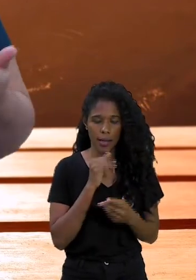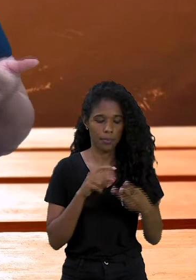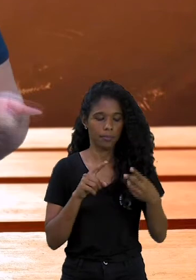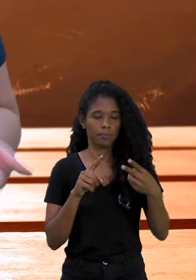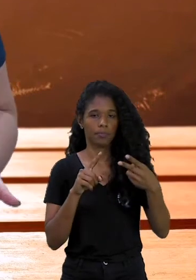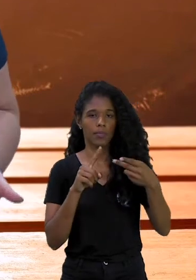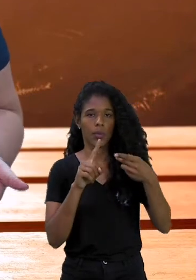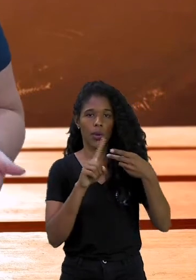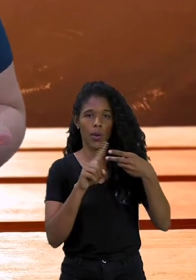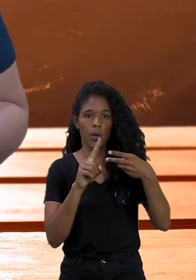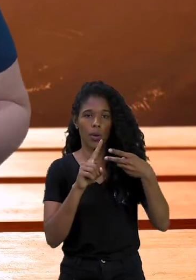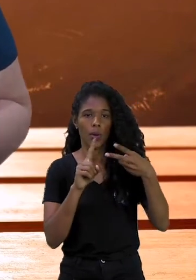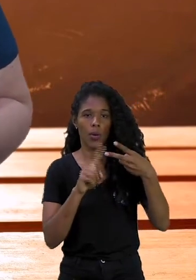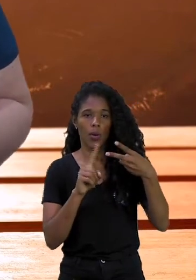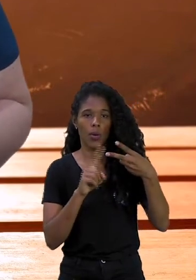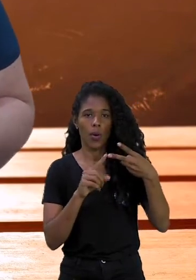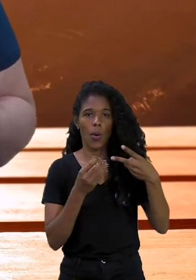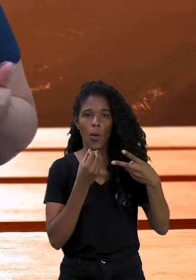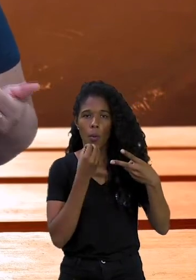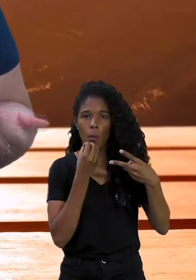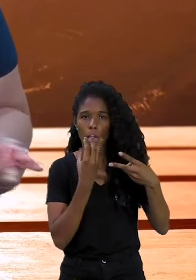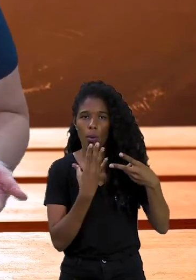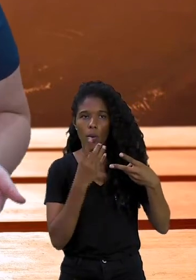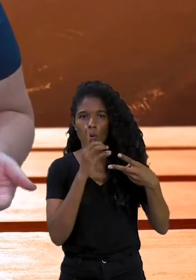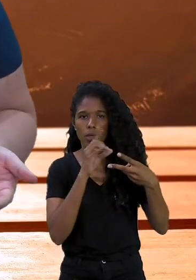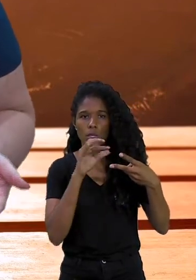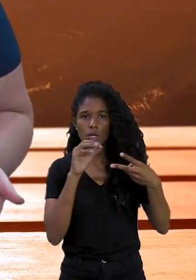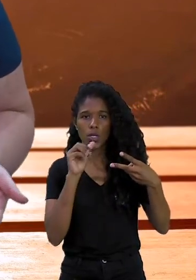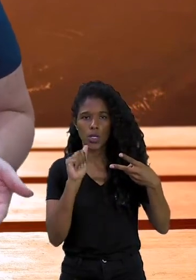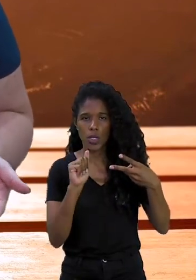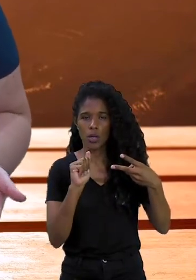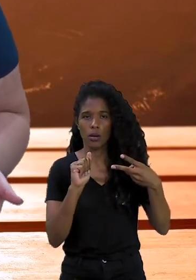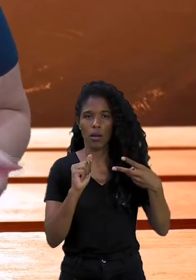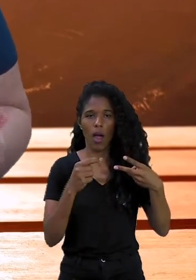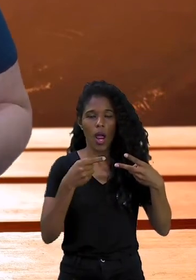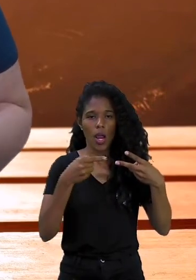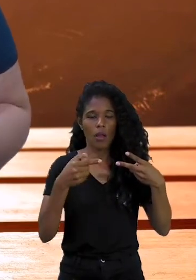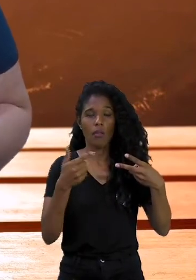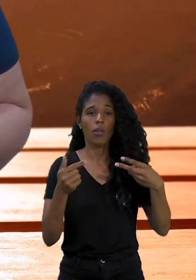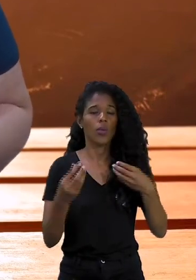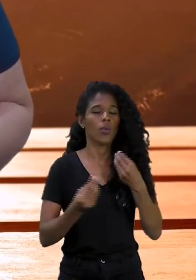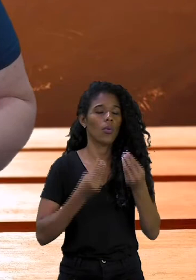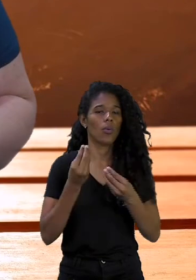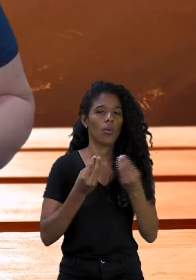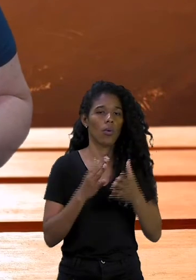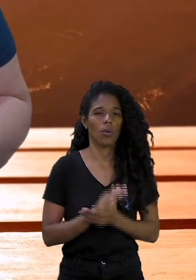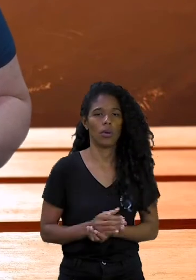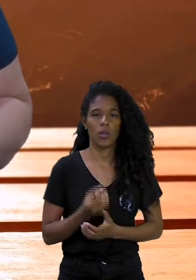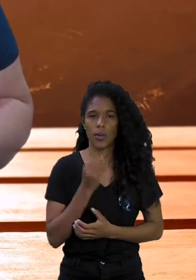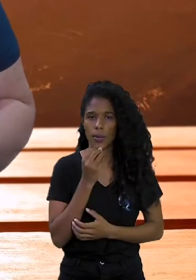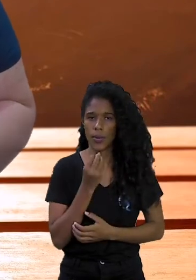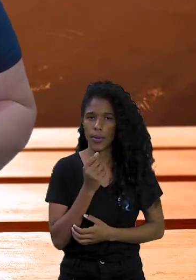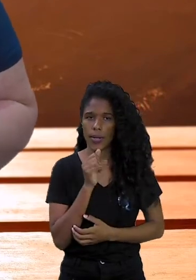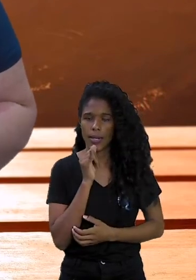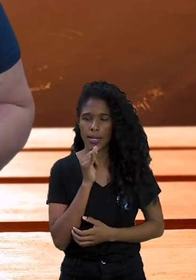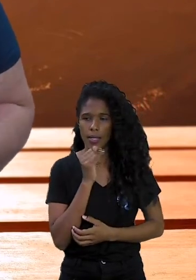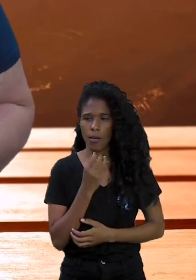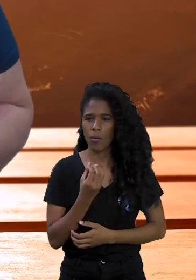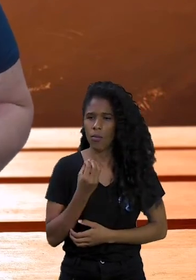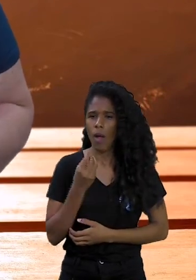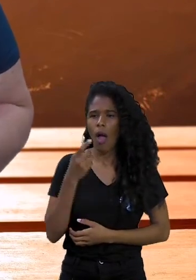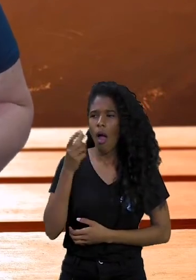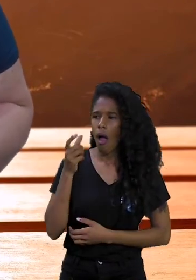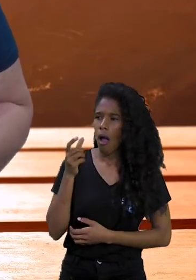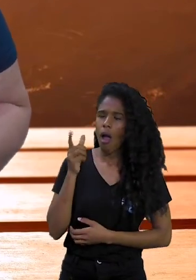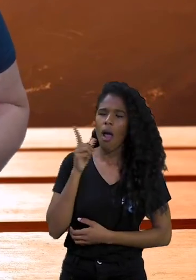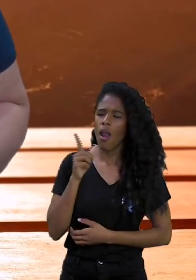dar bom dia a alguém. Por exemplo, bom dia, Letícia. Então, e sempre após esse bom dia